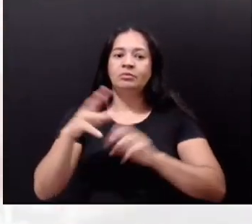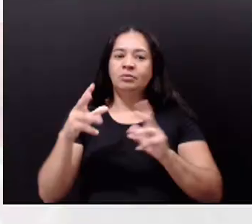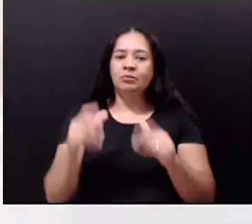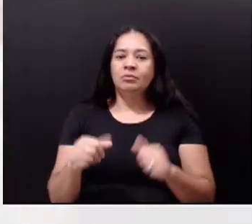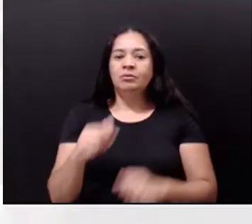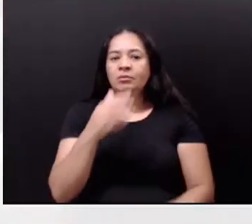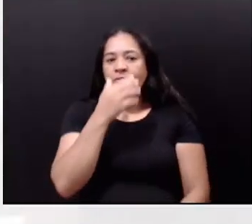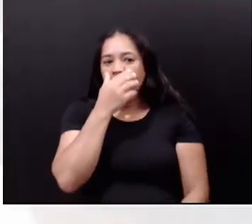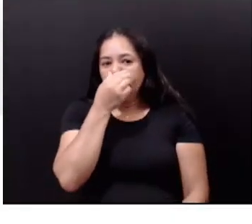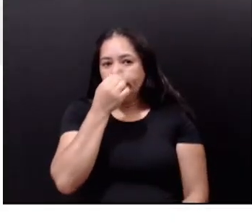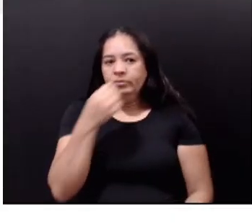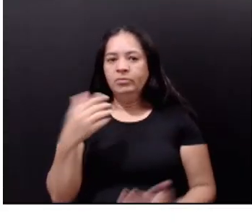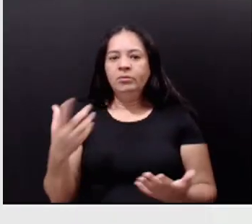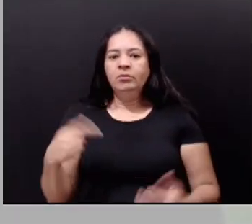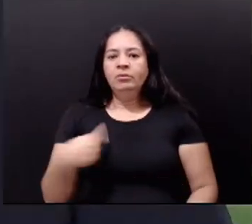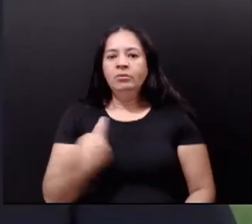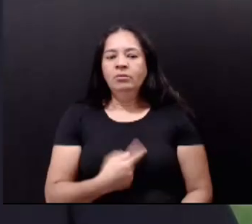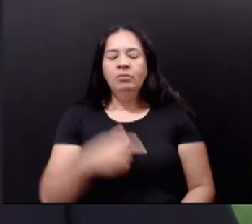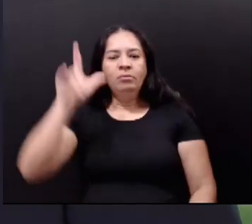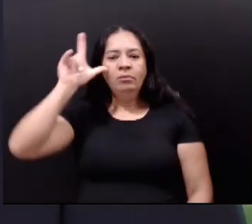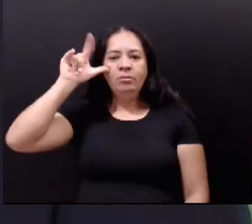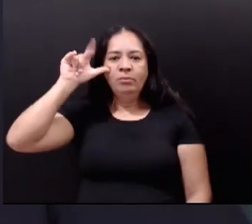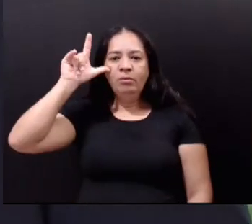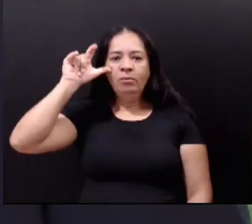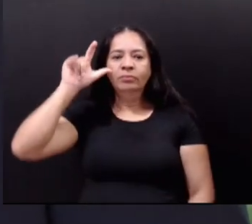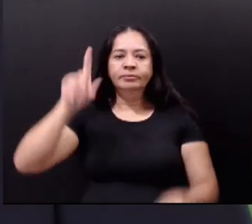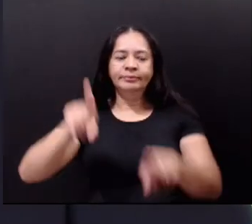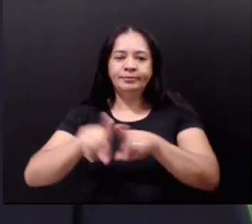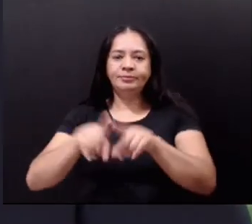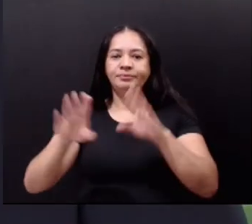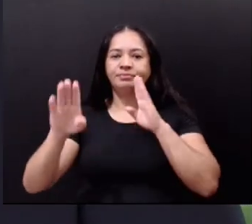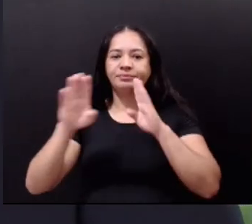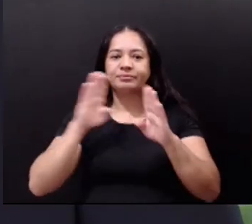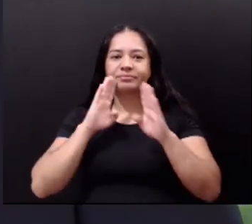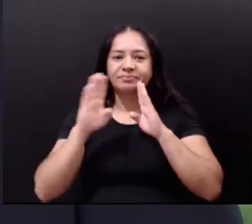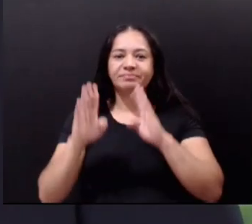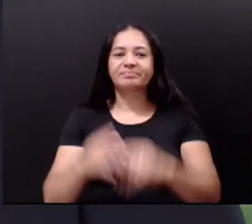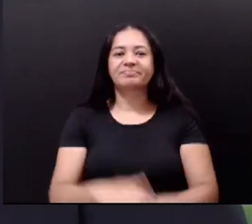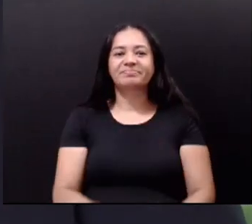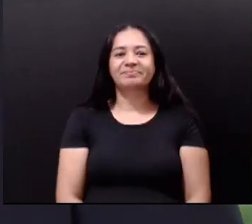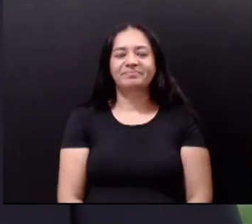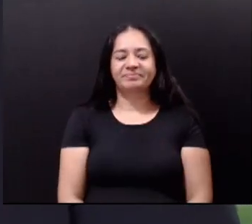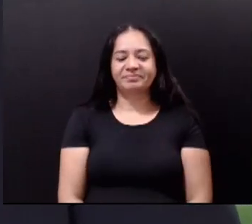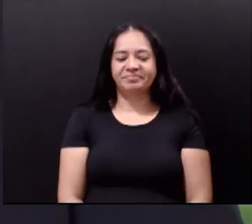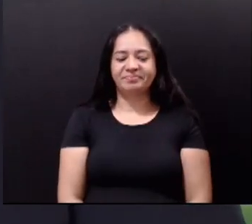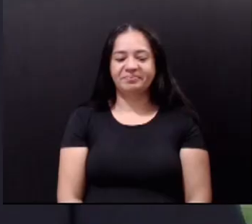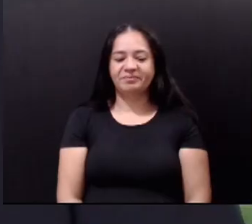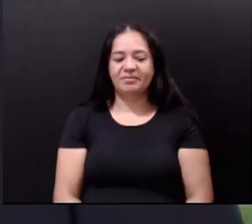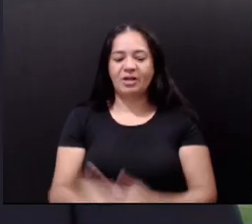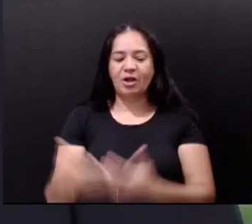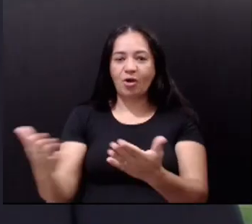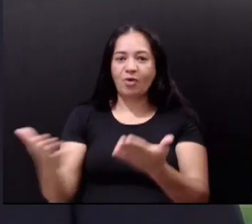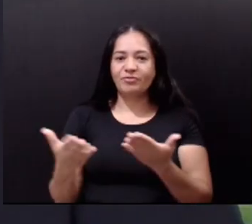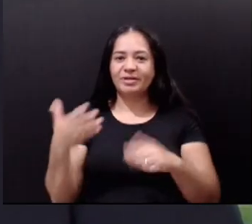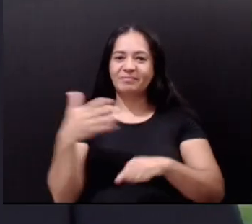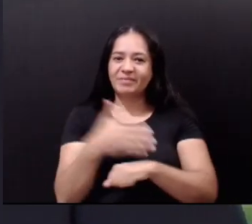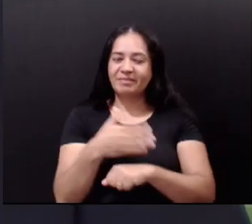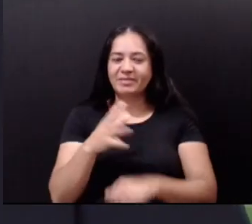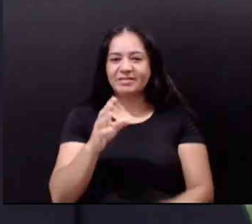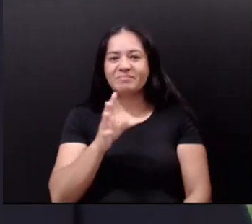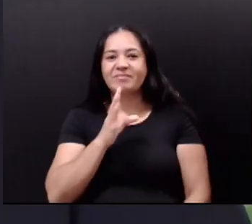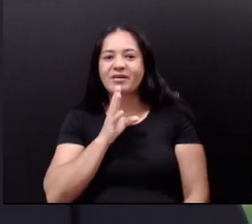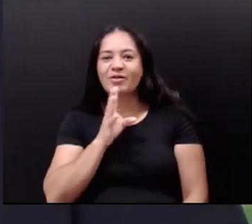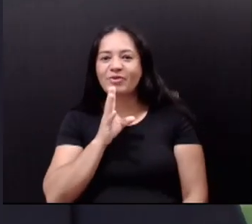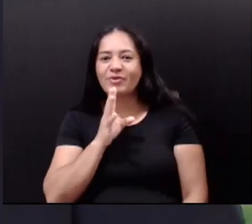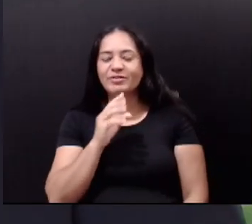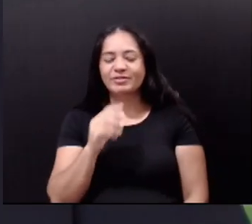nosso Instagram também, Facebook, é SETA Institucional. Convidados para participar, para conhecer um pouquinho mais do nosso trabalho.